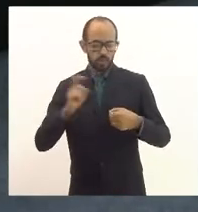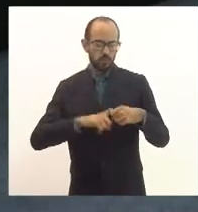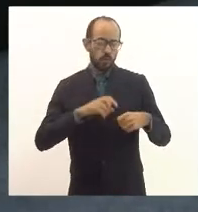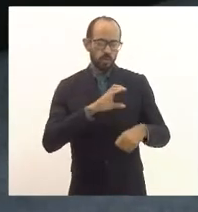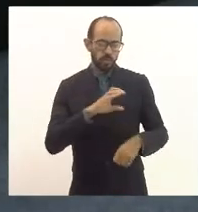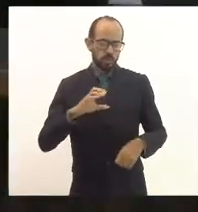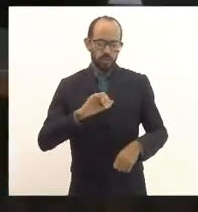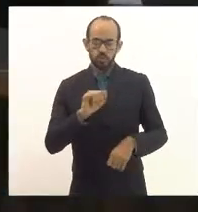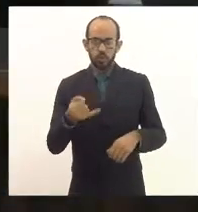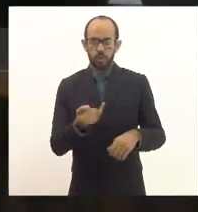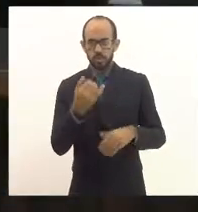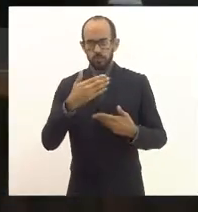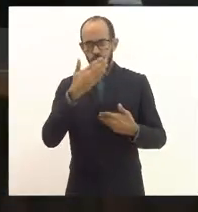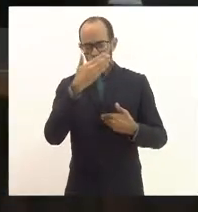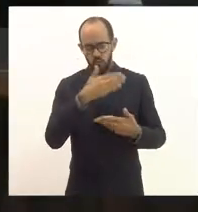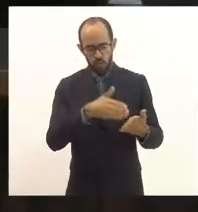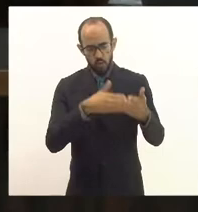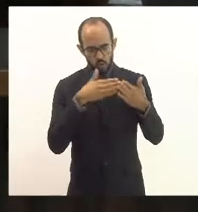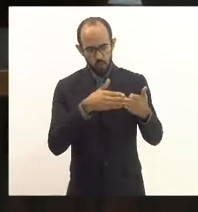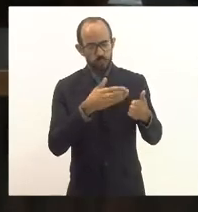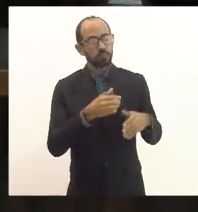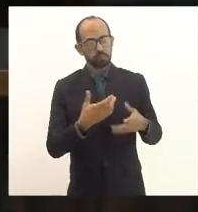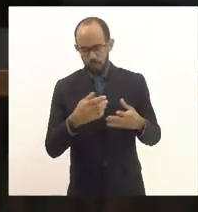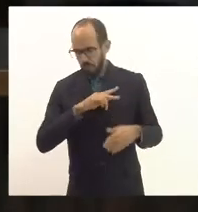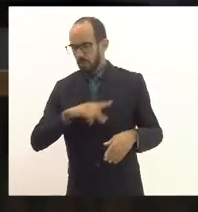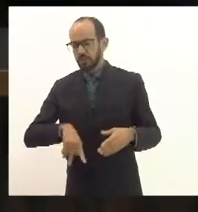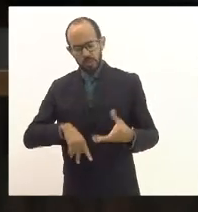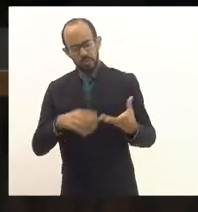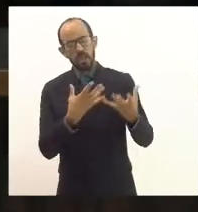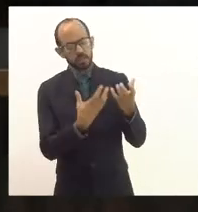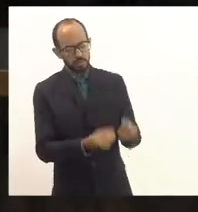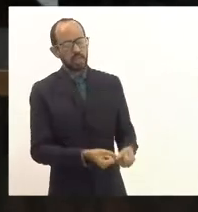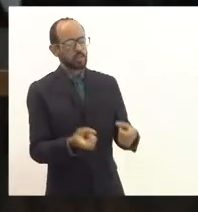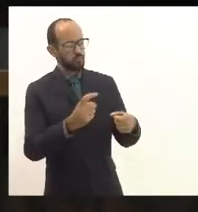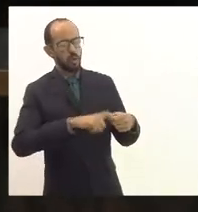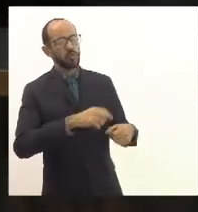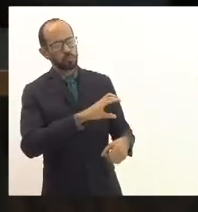favor. Presidência, defere o pedido de Vossa Excelência e retoma a CCJ.